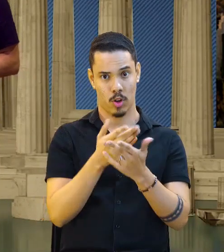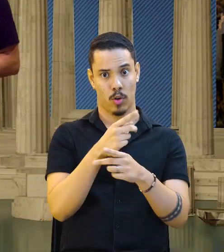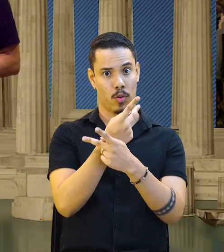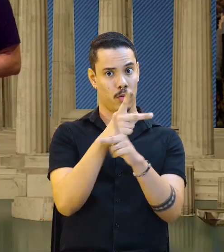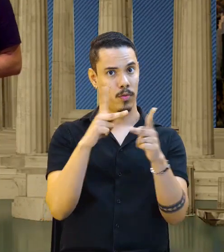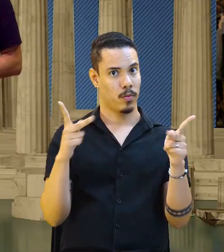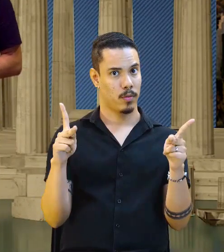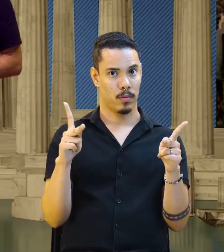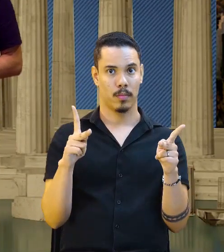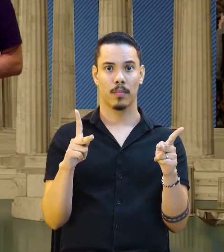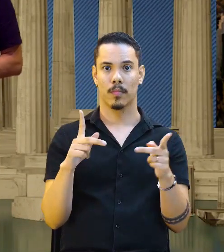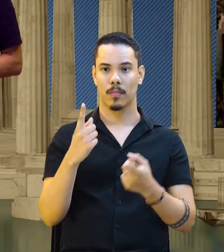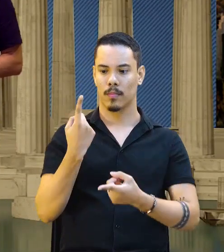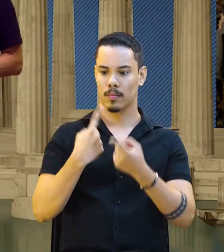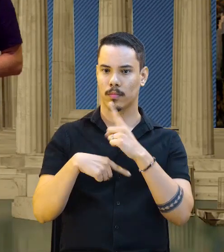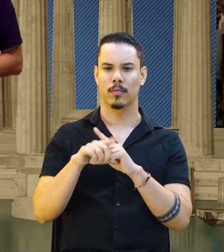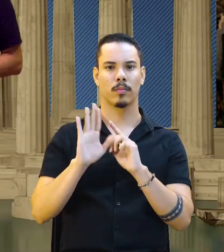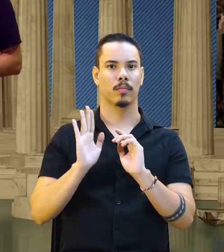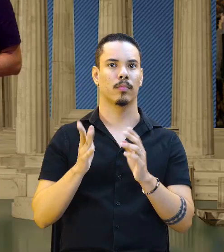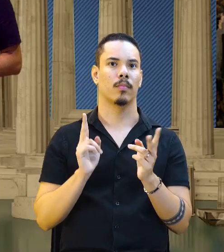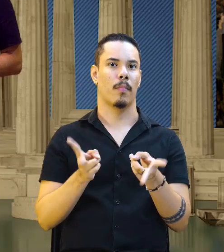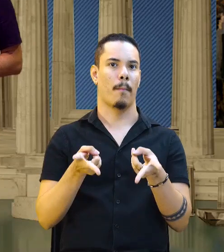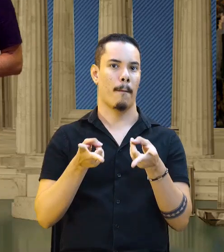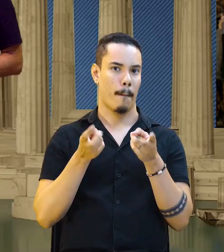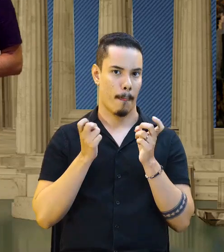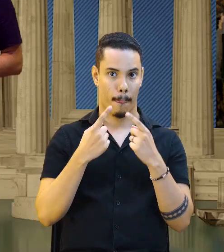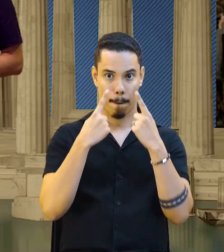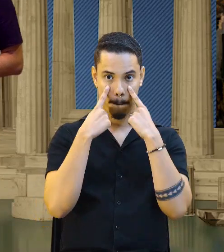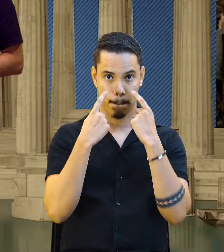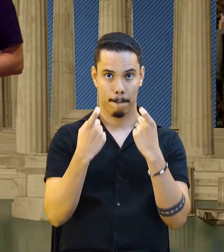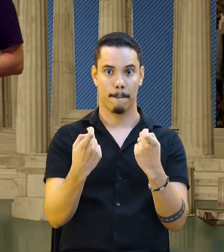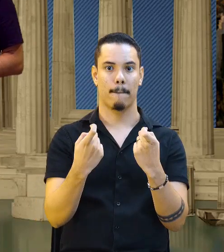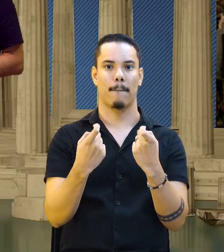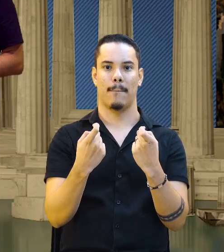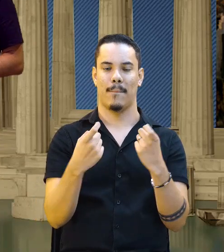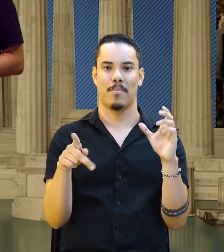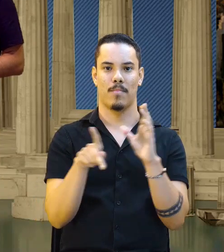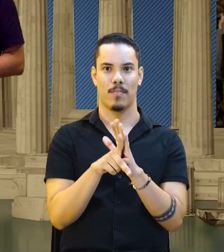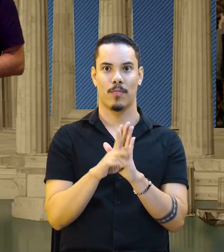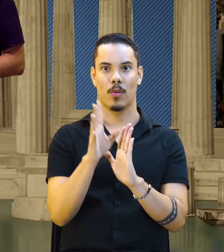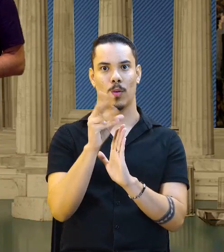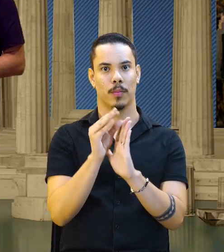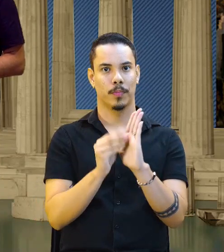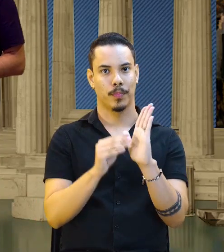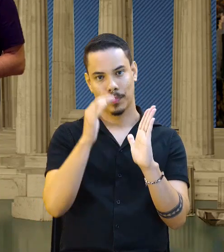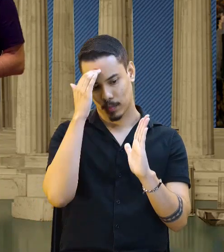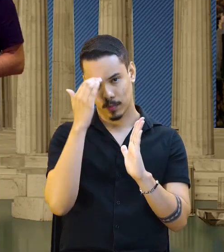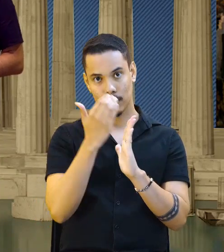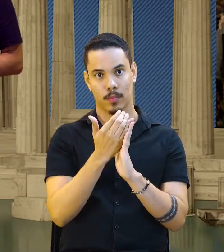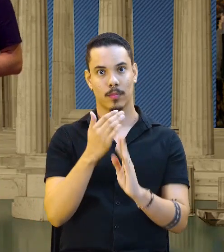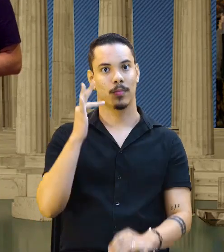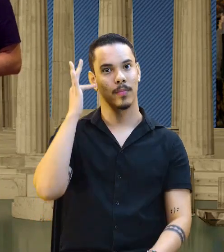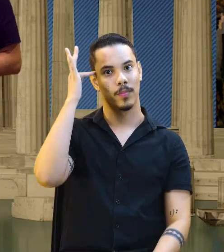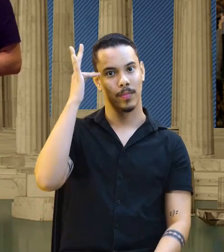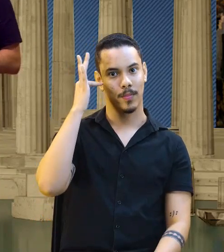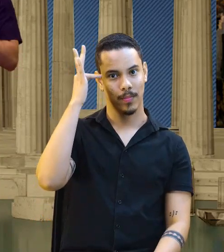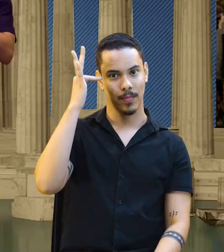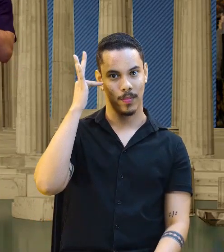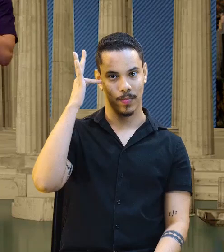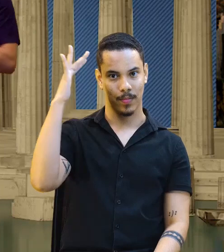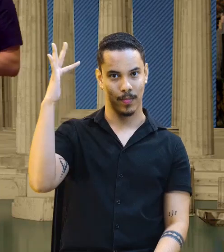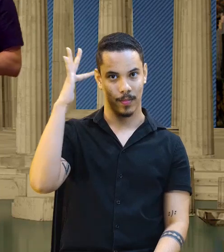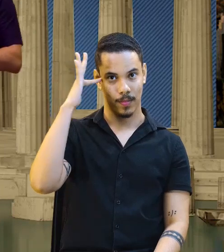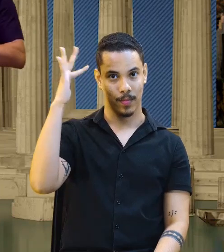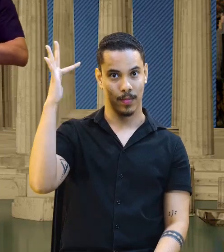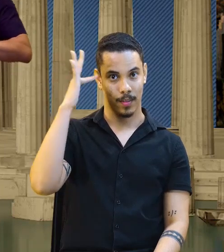bem... Já perceberam, senhora, que eles são bem interessados ao conteúdo de quê? De filosofia, não é verdade? Os